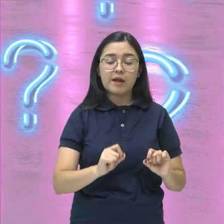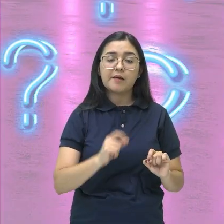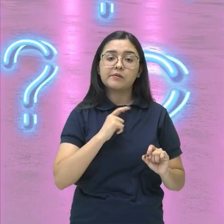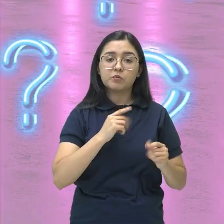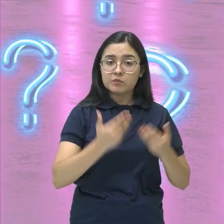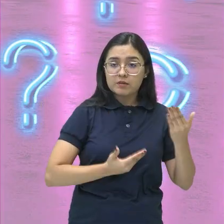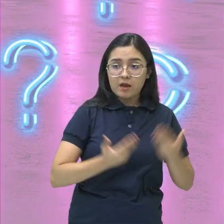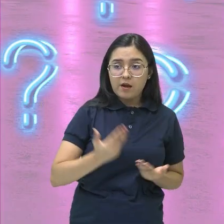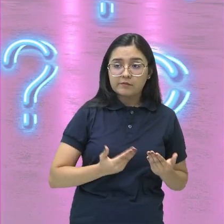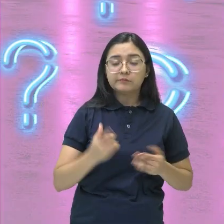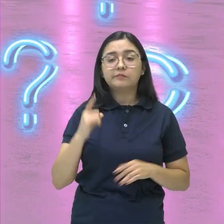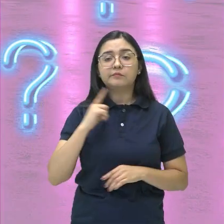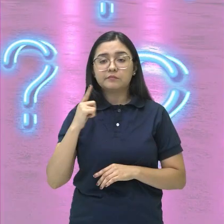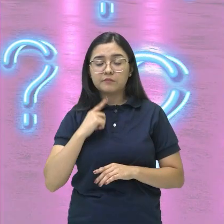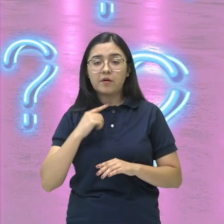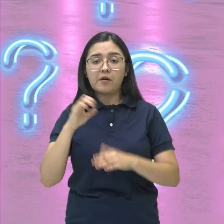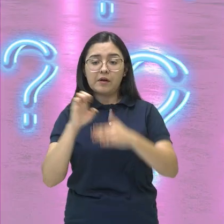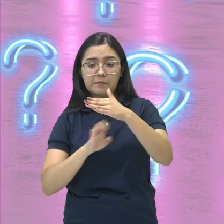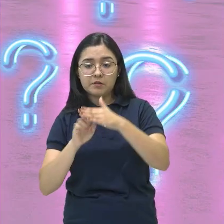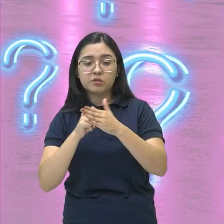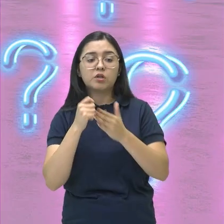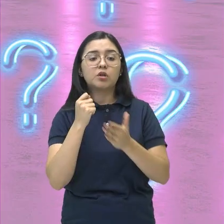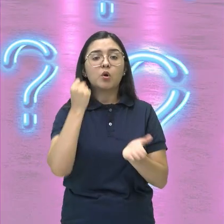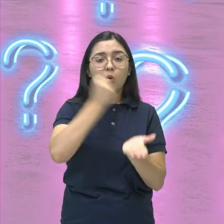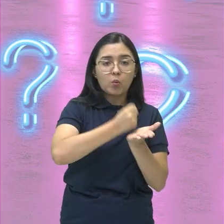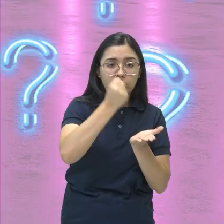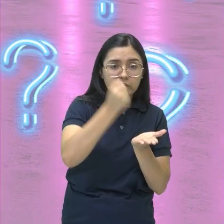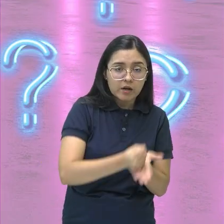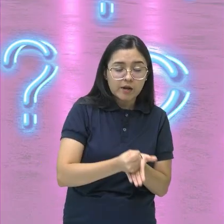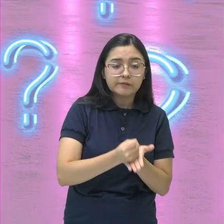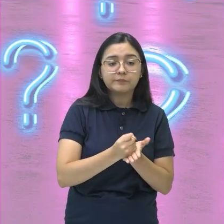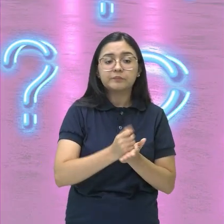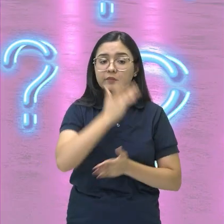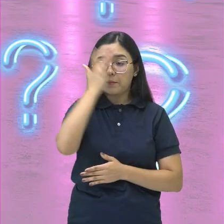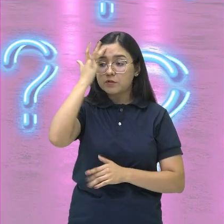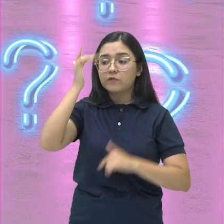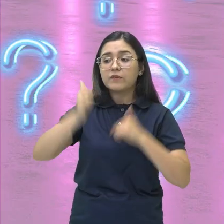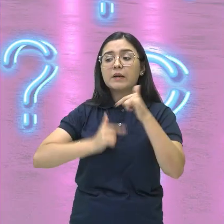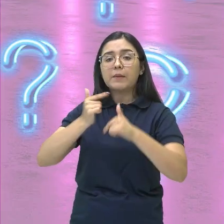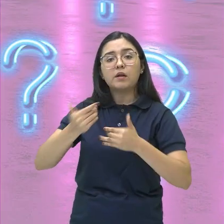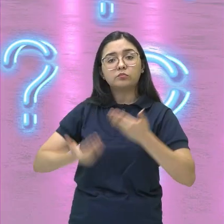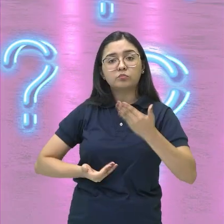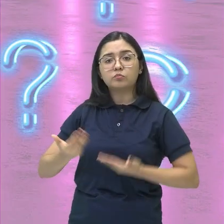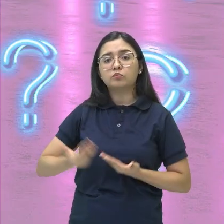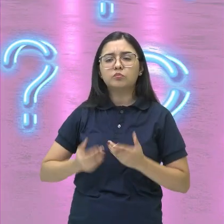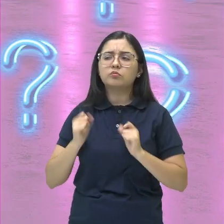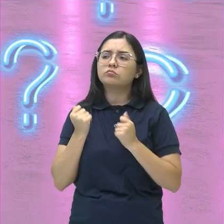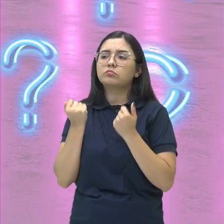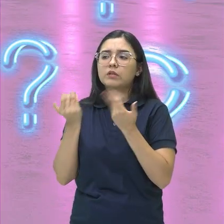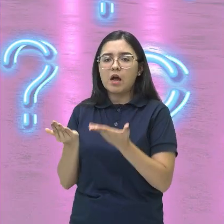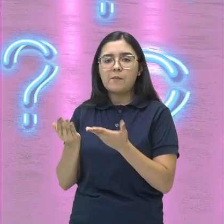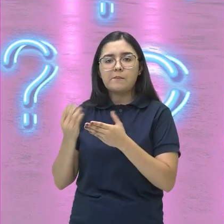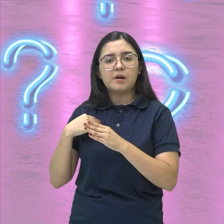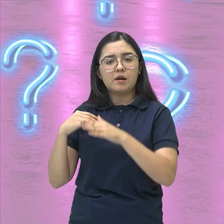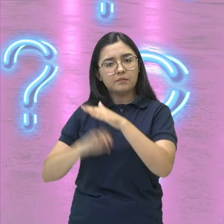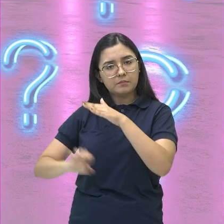que contrata e o trabalhador que oferece aquilo que ele tem. O que ele tem para oferecer para uma